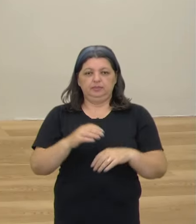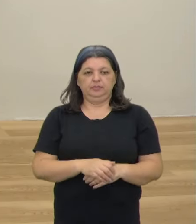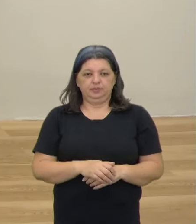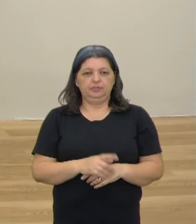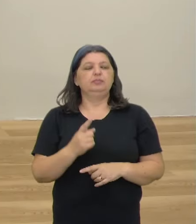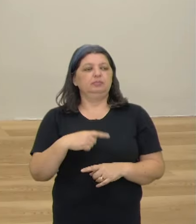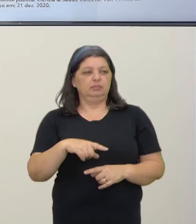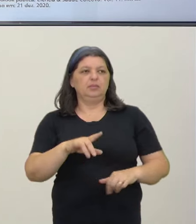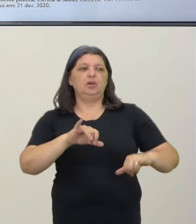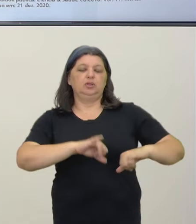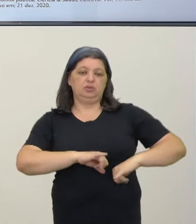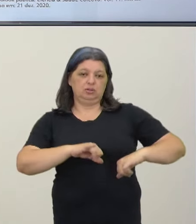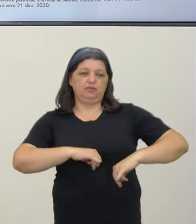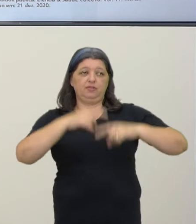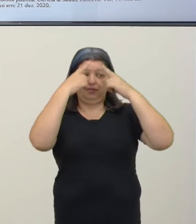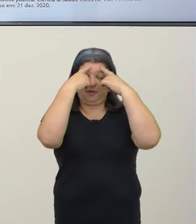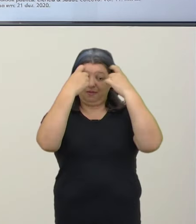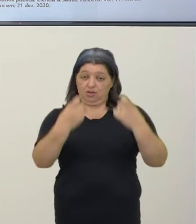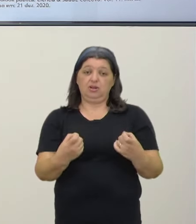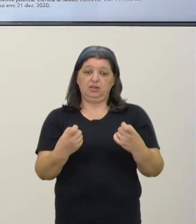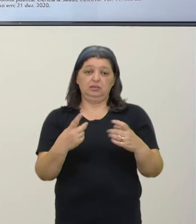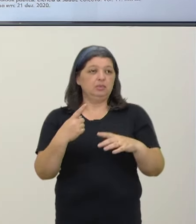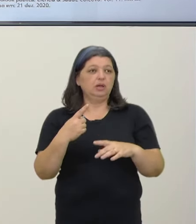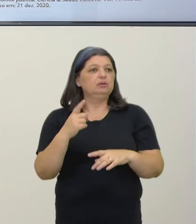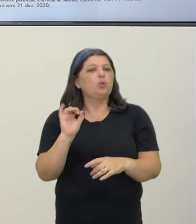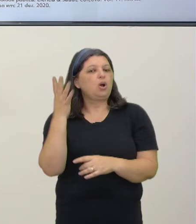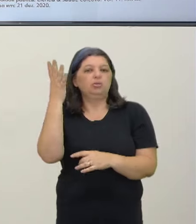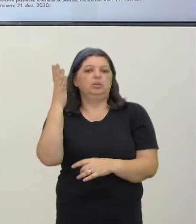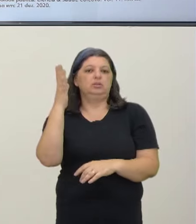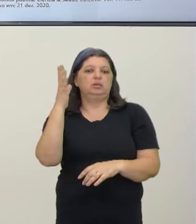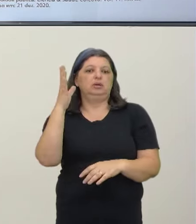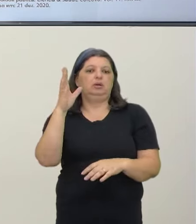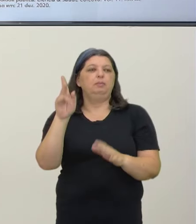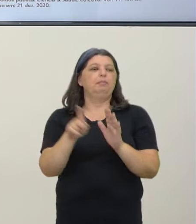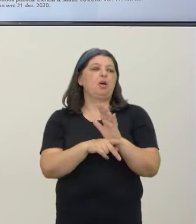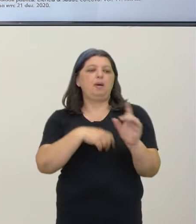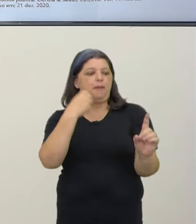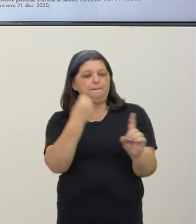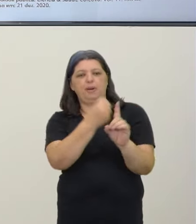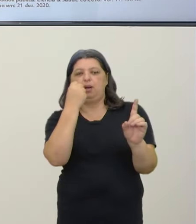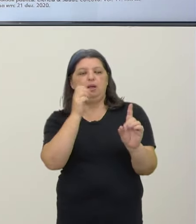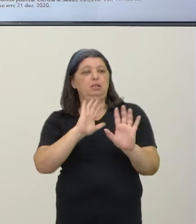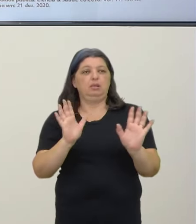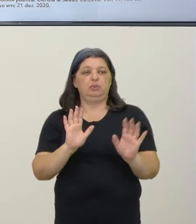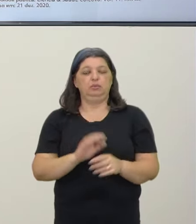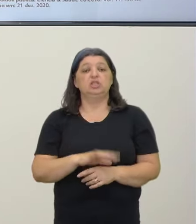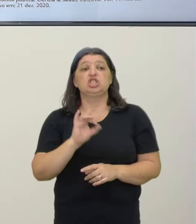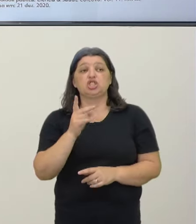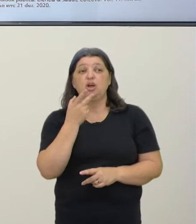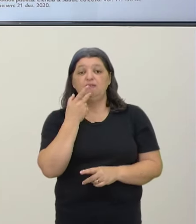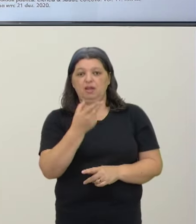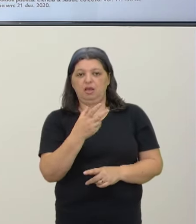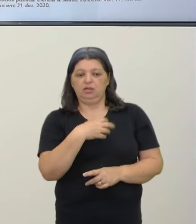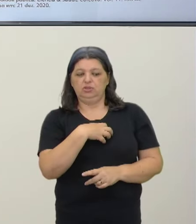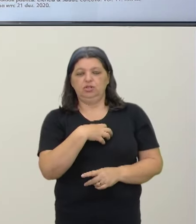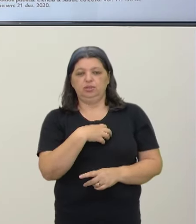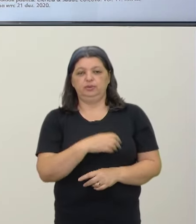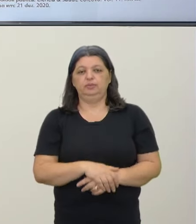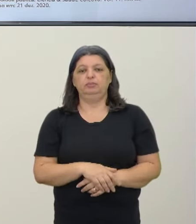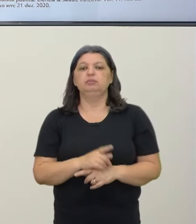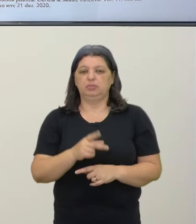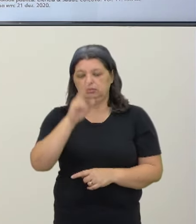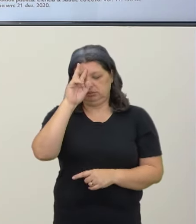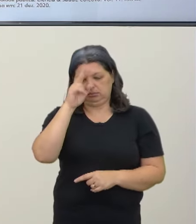está sofrendo uma violência, mesmo que ela não tenha acontecido na prática, né? Eu não tenha ido lá e agredido ele. Ela pode ser contra você